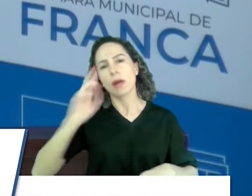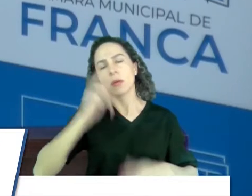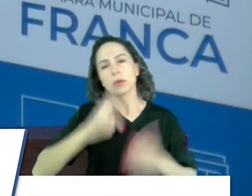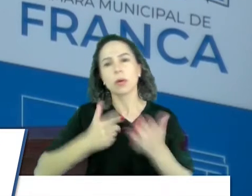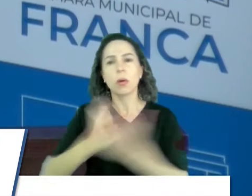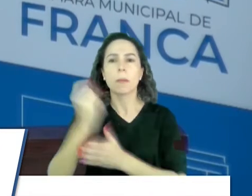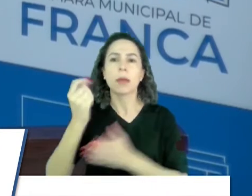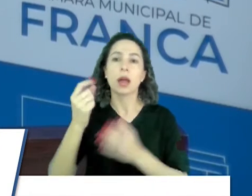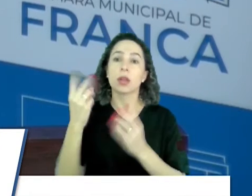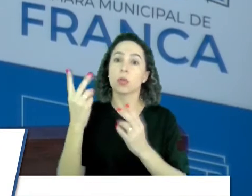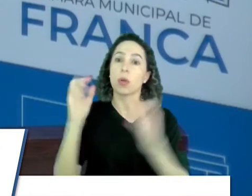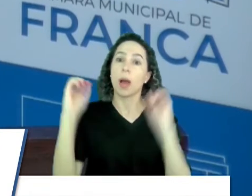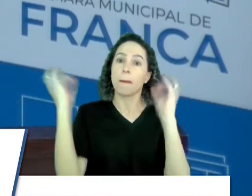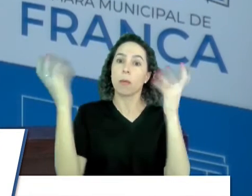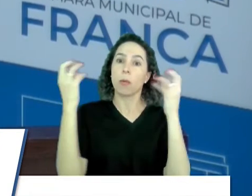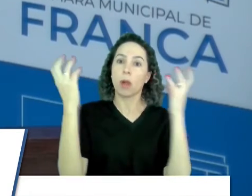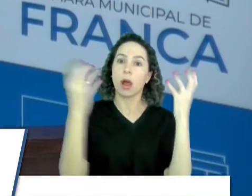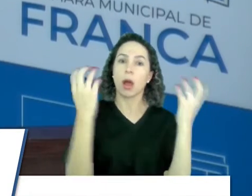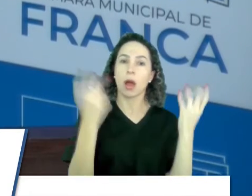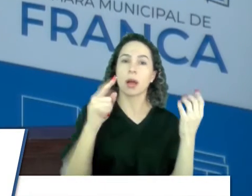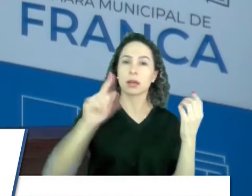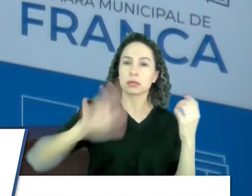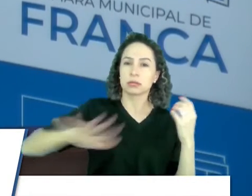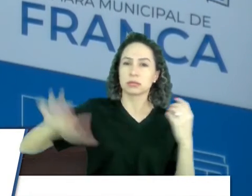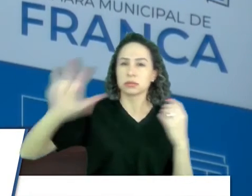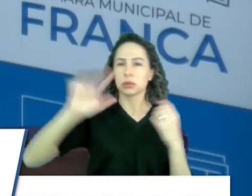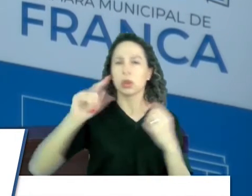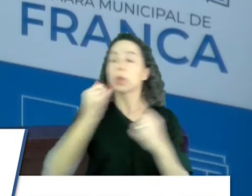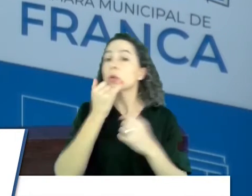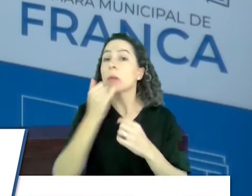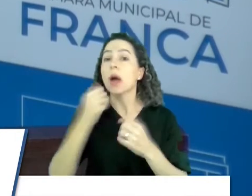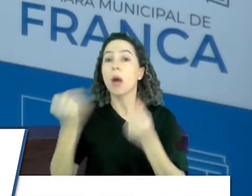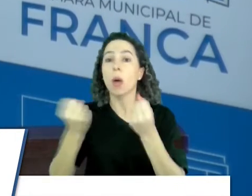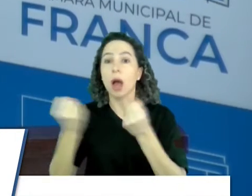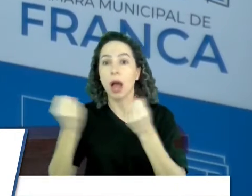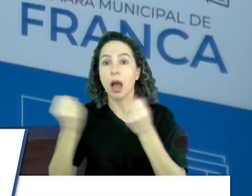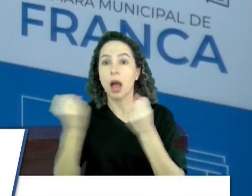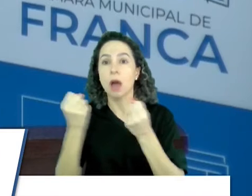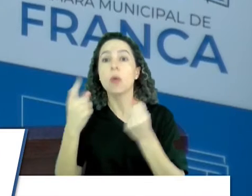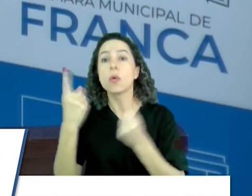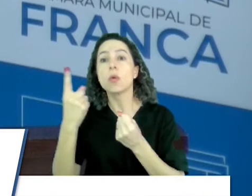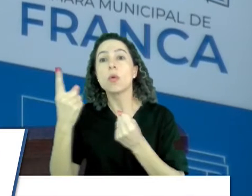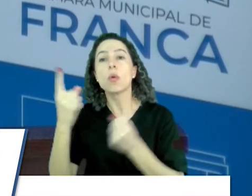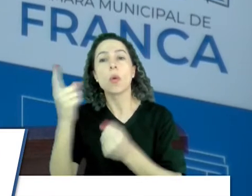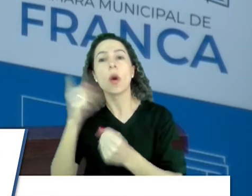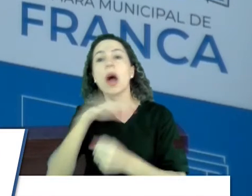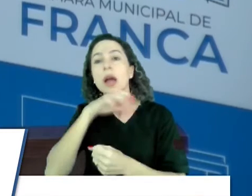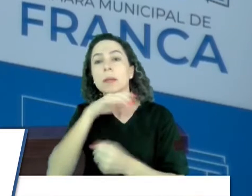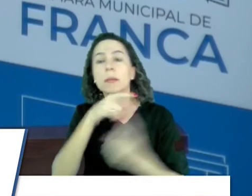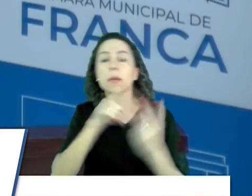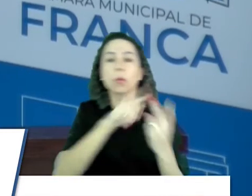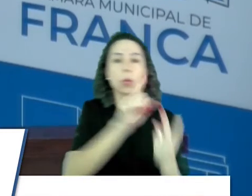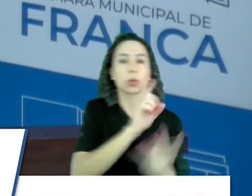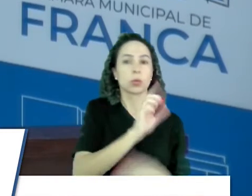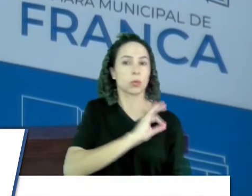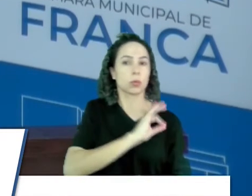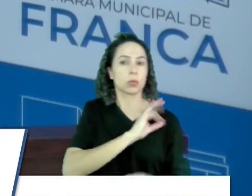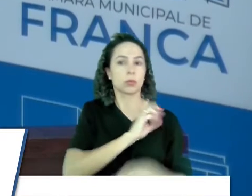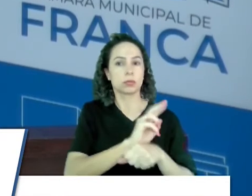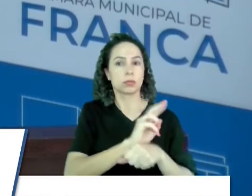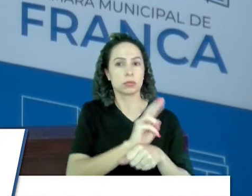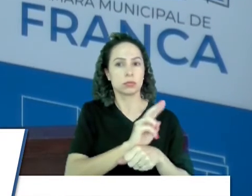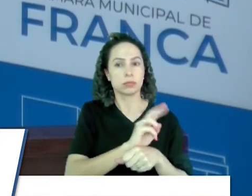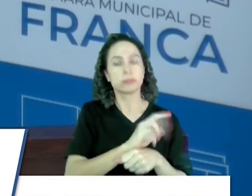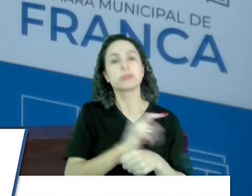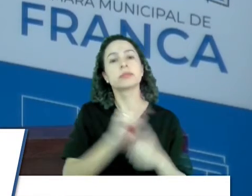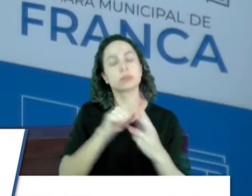2 viaturas aqui para a nossa região, uma para a causa animal, outra para a guarda municipal, além de tudo isso, ele destinou...